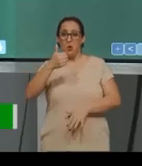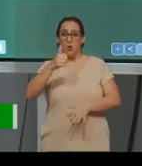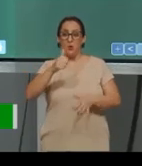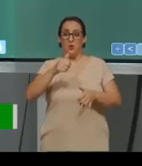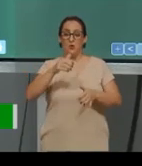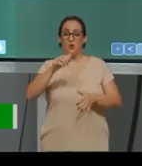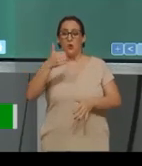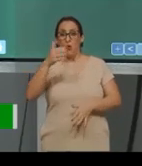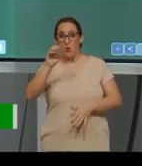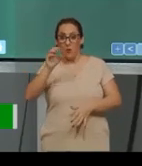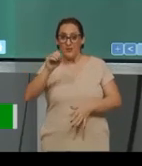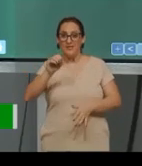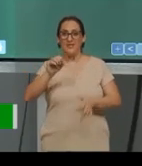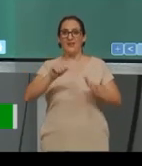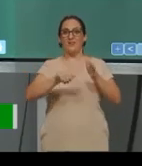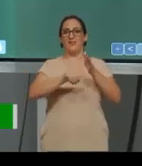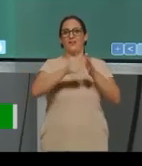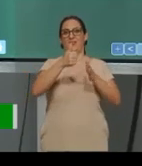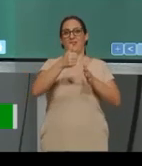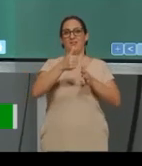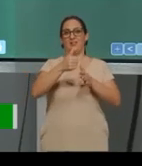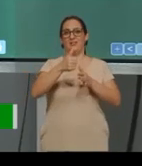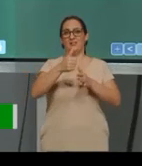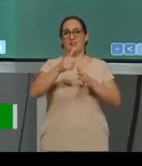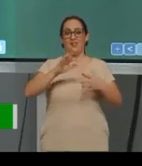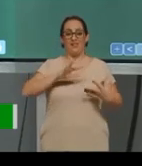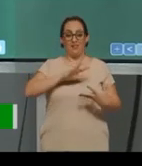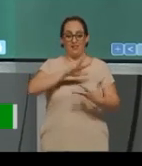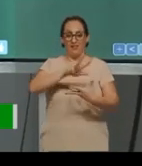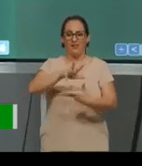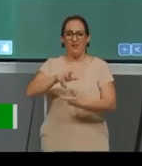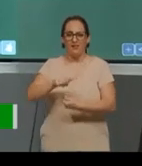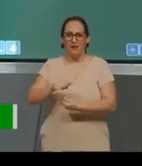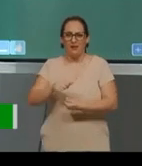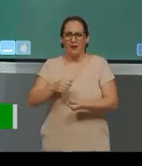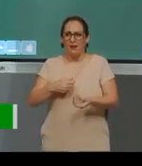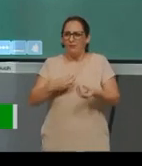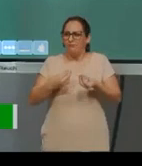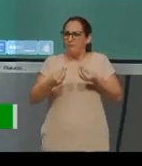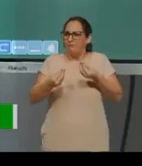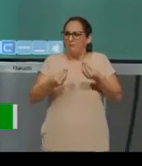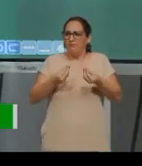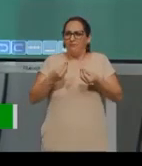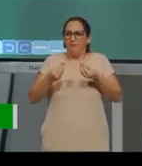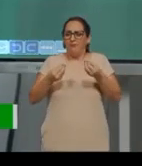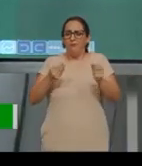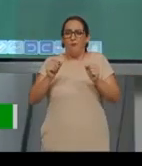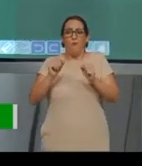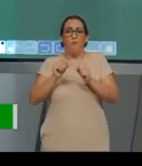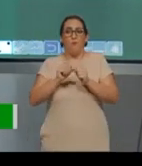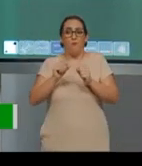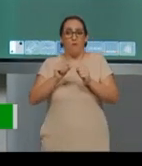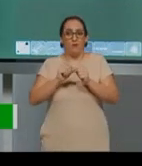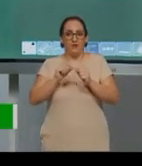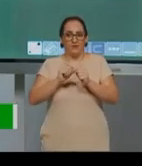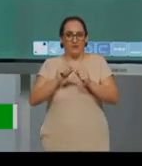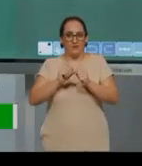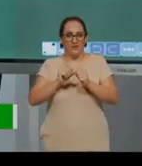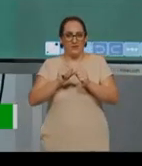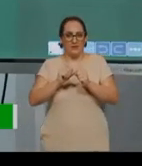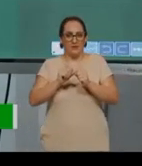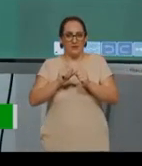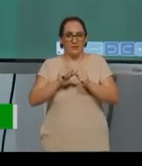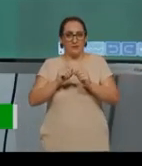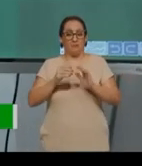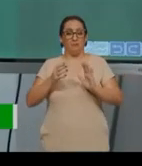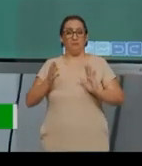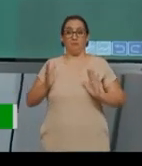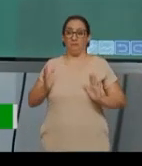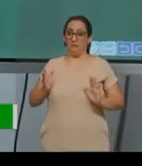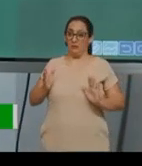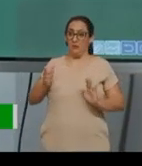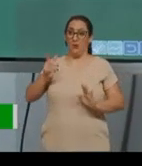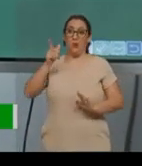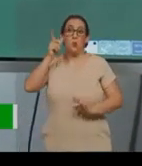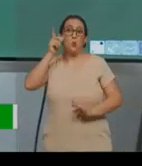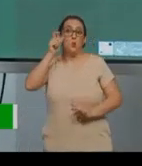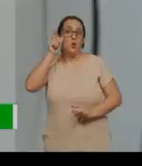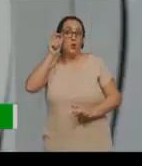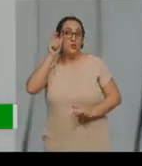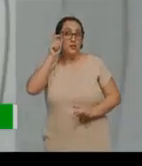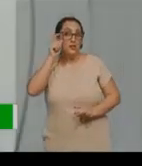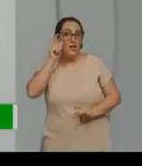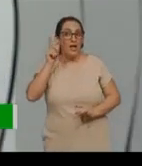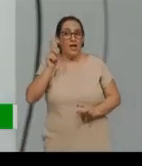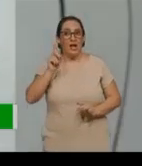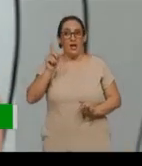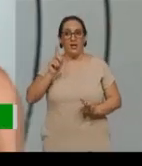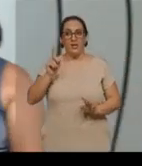a Terra cabe em Júpiter? Perfeito. Olha, a pessoa foi longe para... Boa pergunta, hein? Né, essa é pergunta, curiosidade. Né? Curiosidade, já